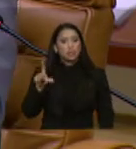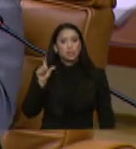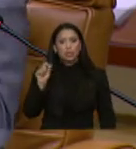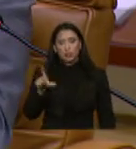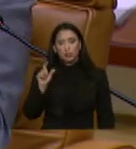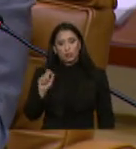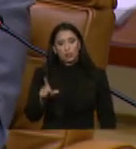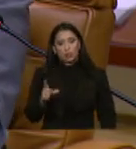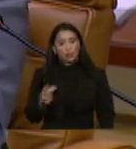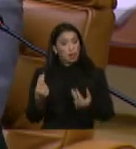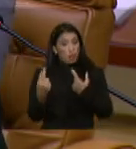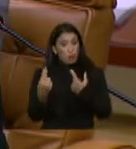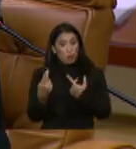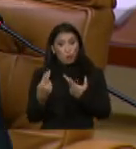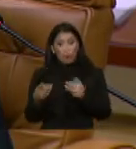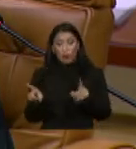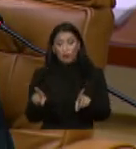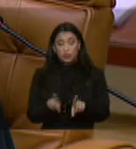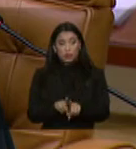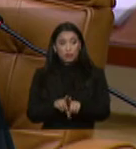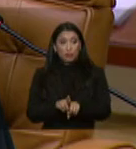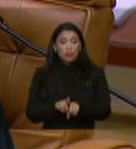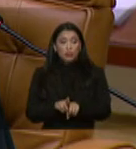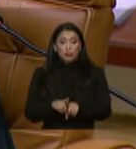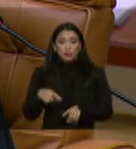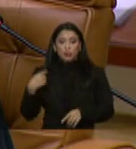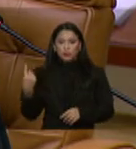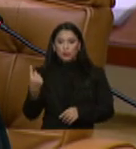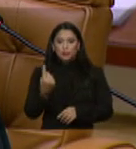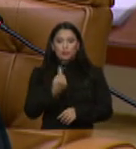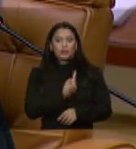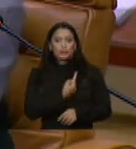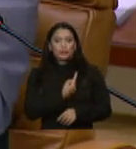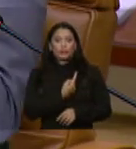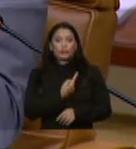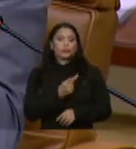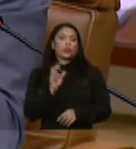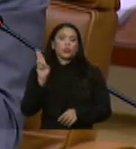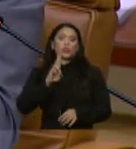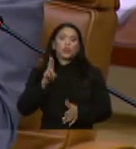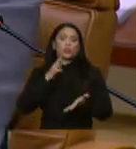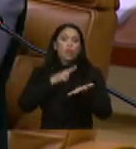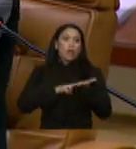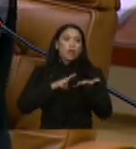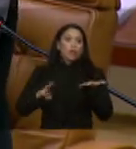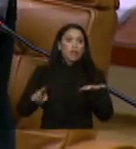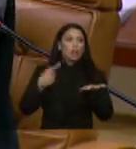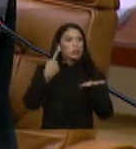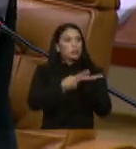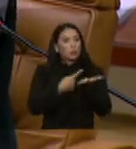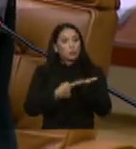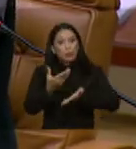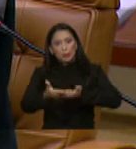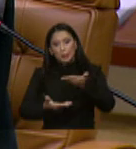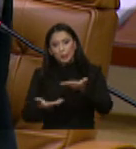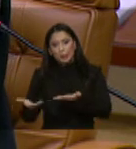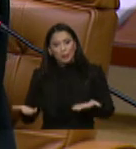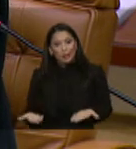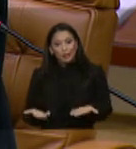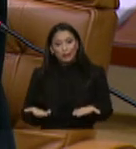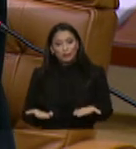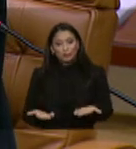da mesma forma se nós utilizarmos só cartas oratórias É também o sistema não fecha